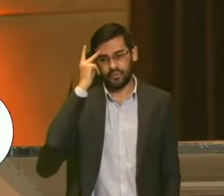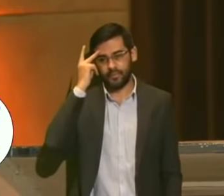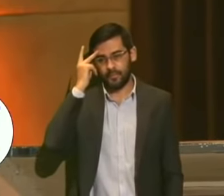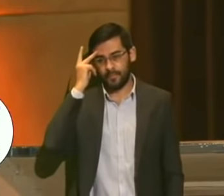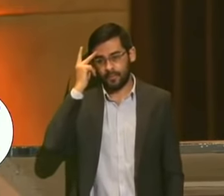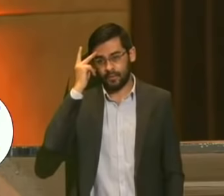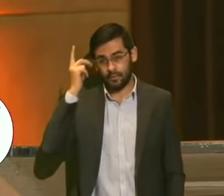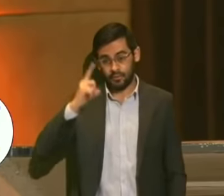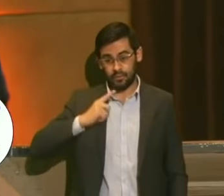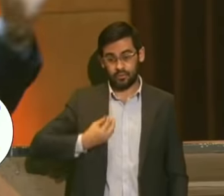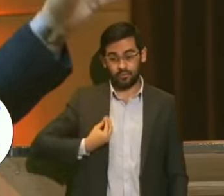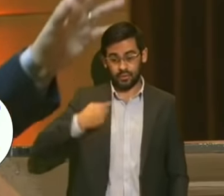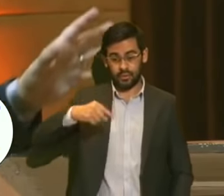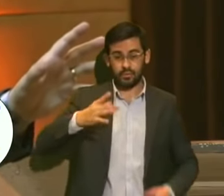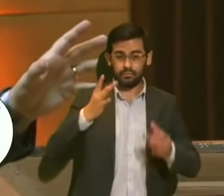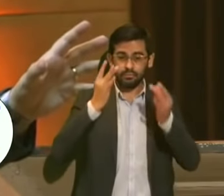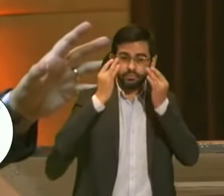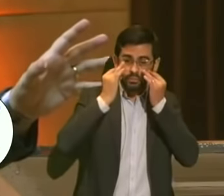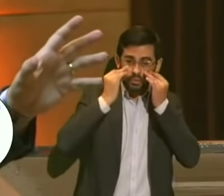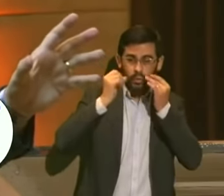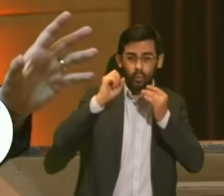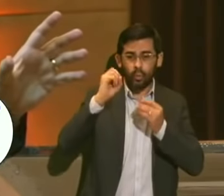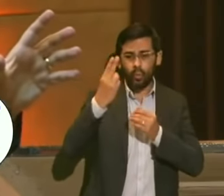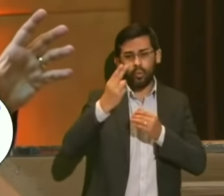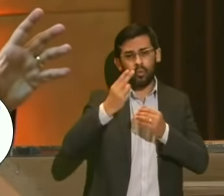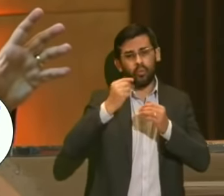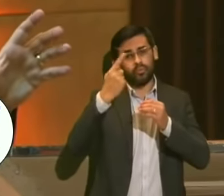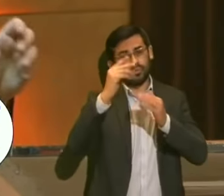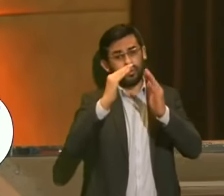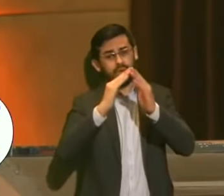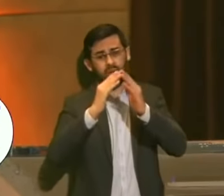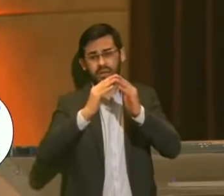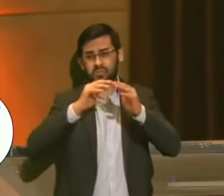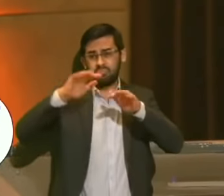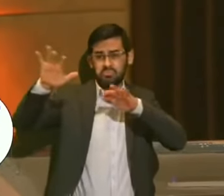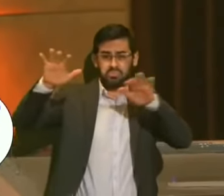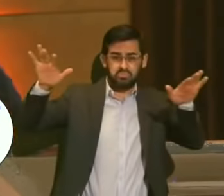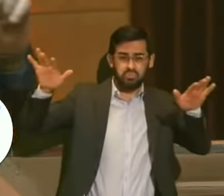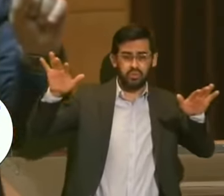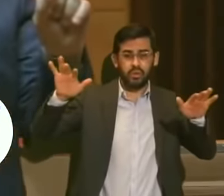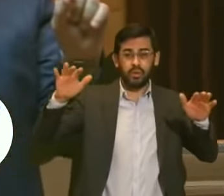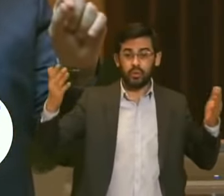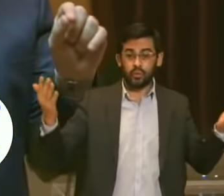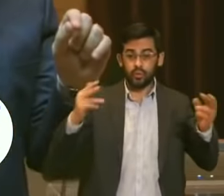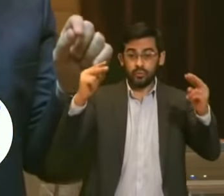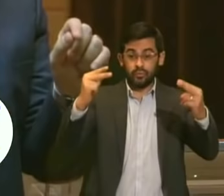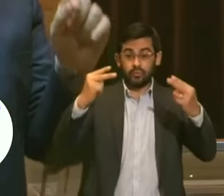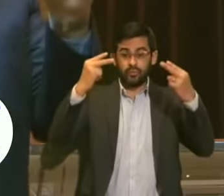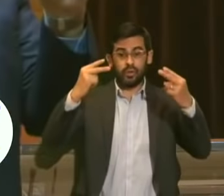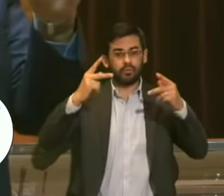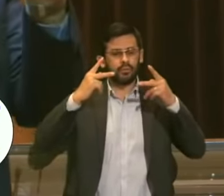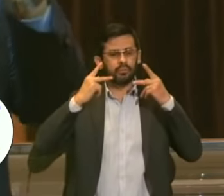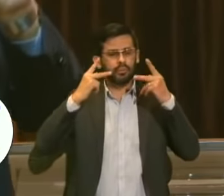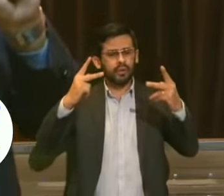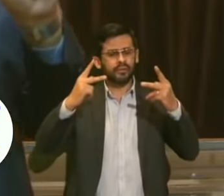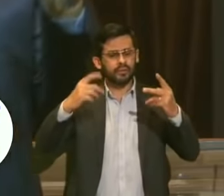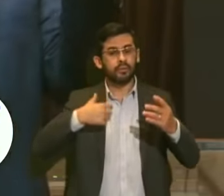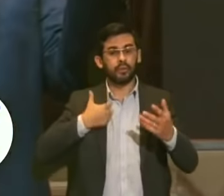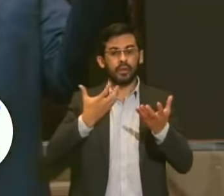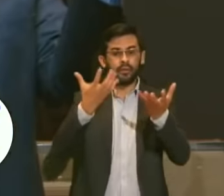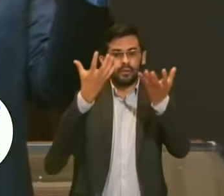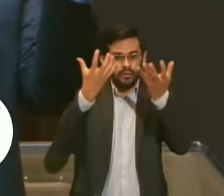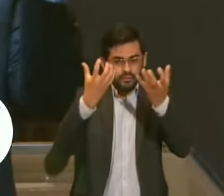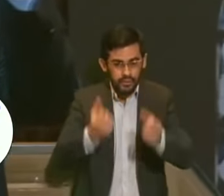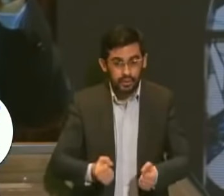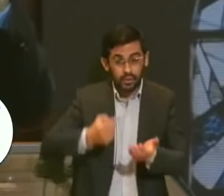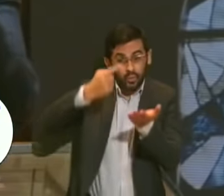que estão aqui, que estão em qualquer lugar, que hoje, ouvindo a palavra de Deus, querem assumir compromisso